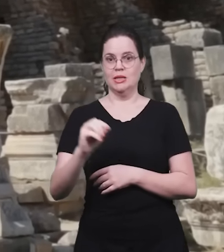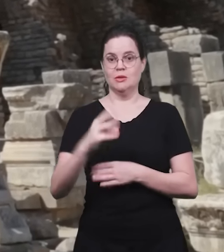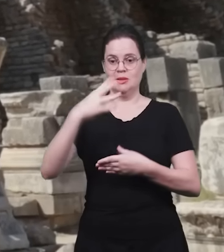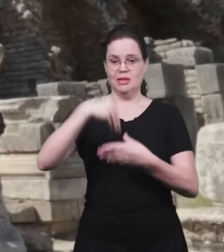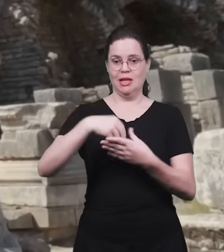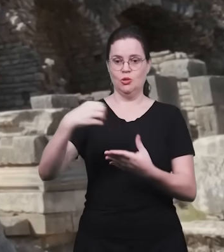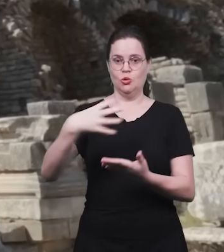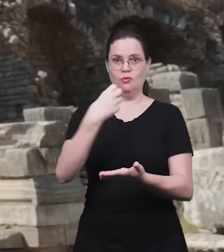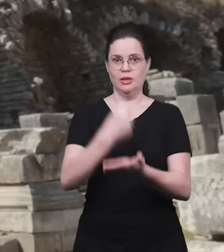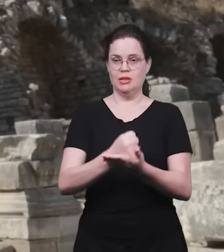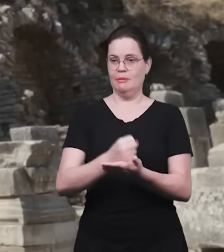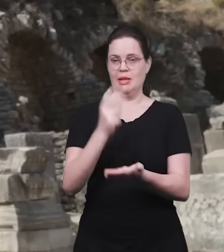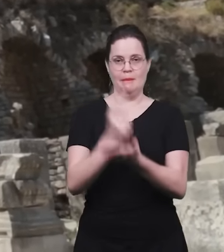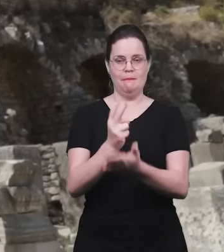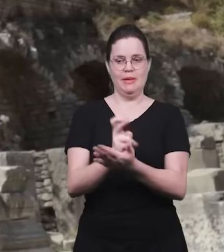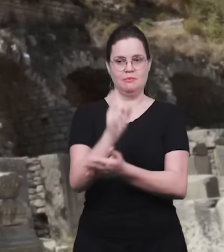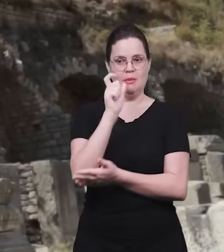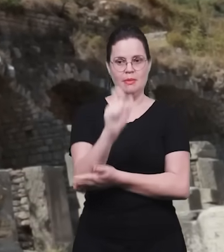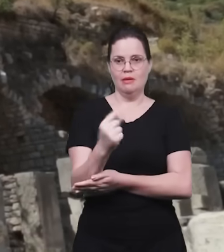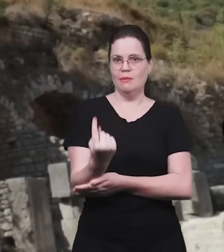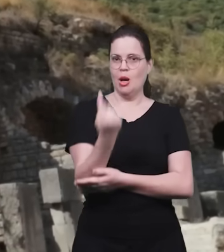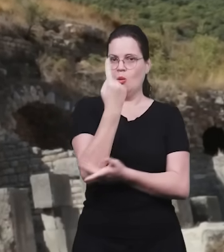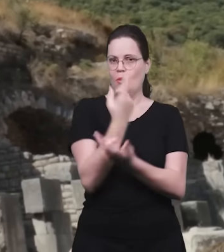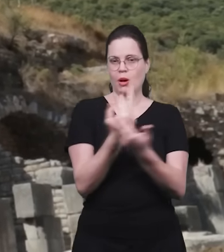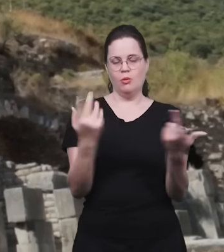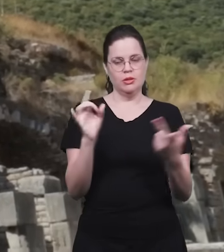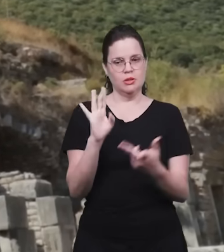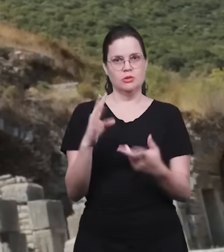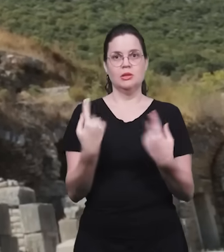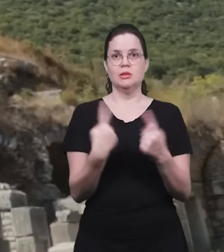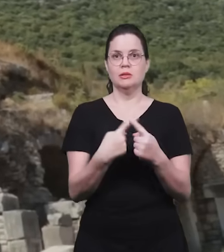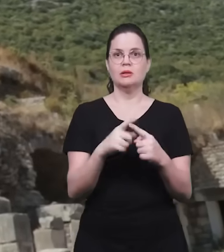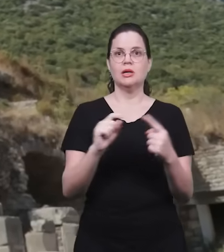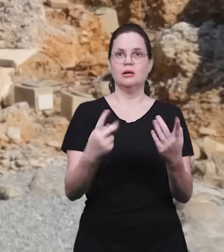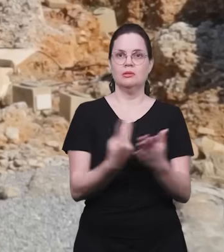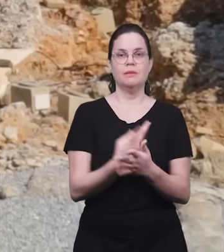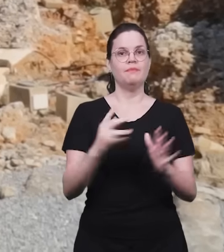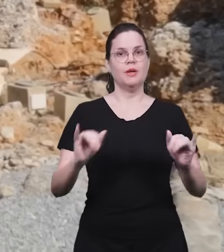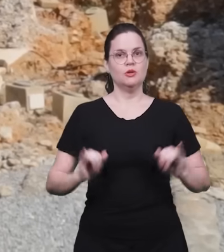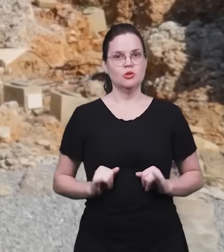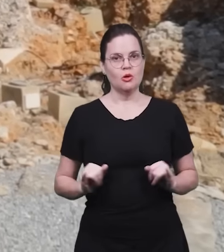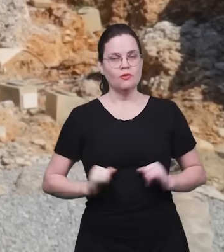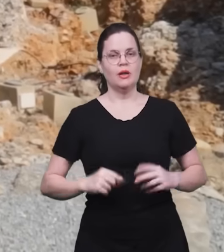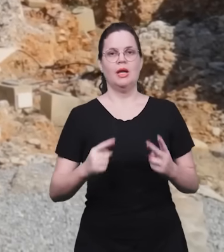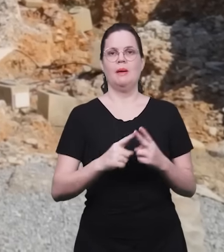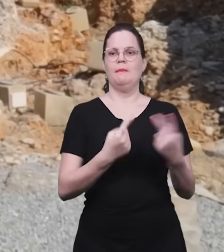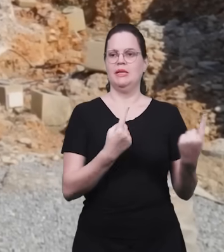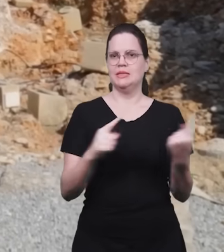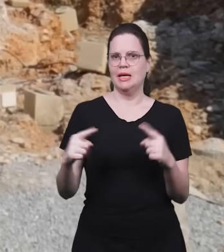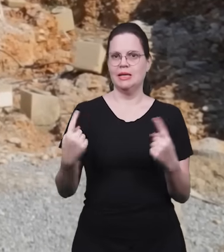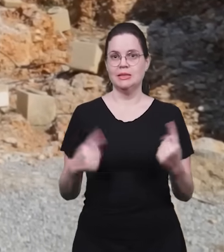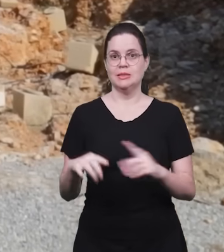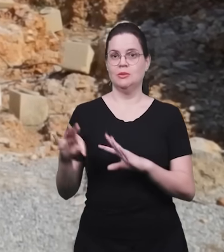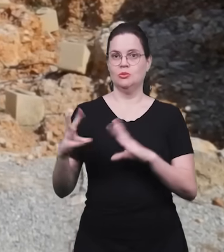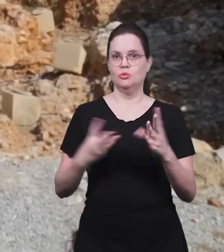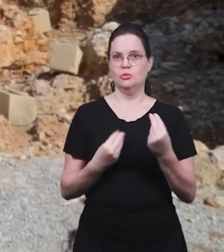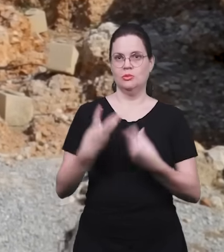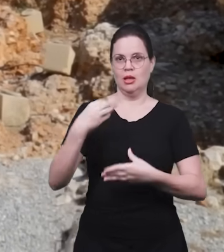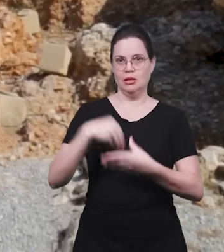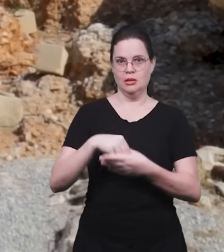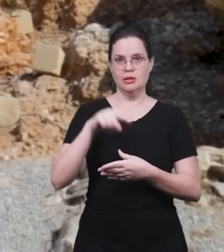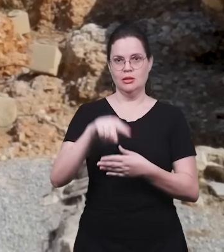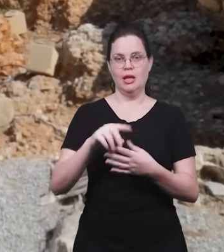Então, o sofrimento da igreja, com Paulo, as suas lutas, as perseguições, a morte, tudo isso, está dentro dessa